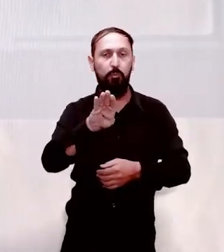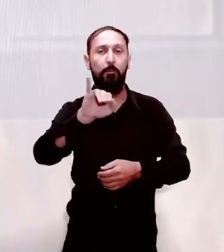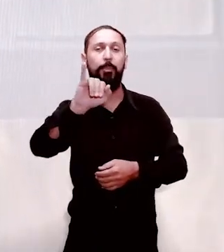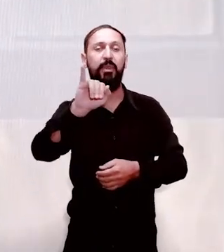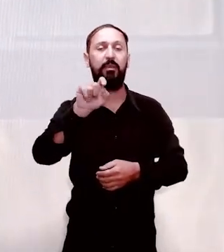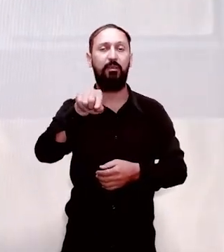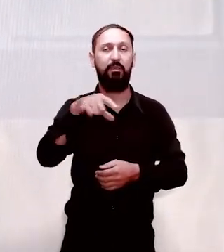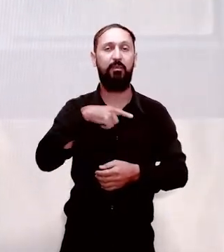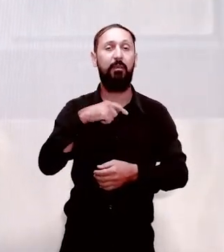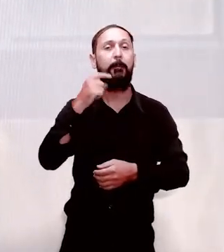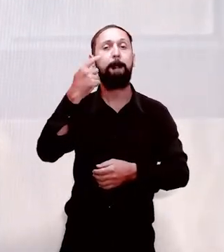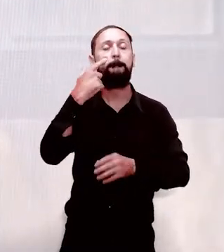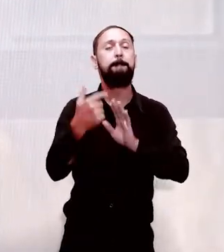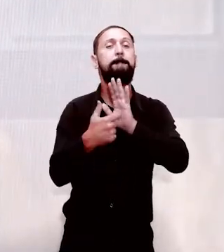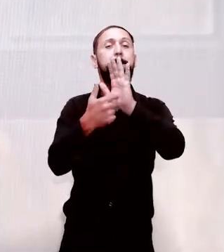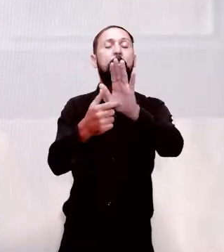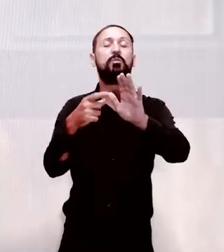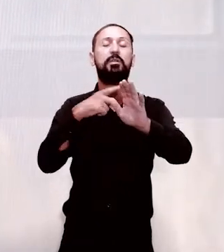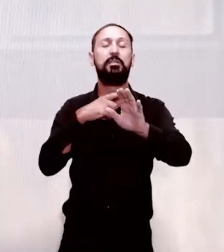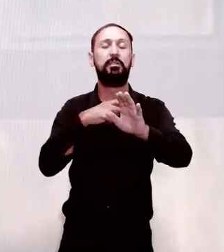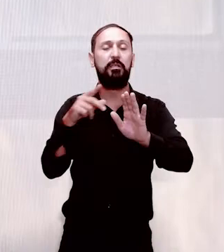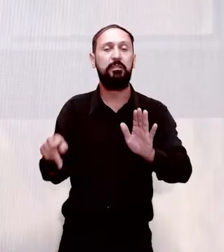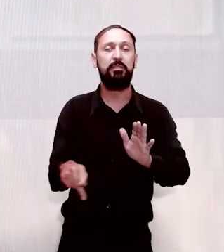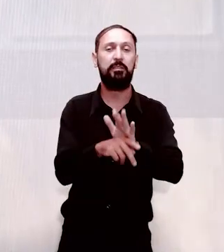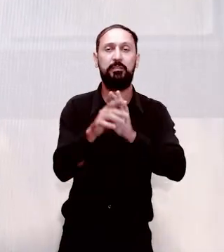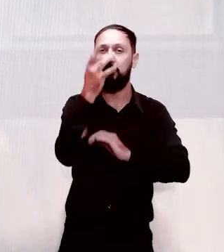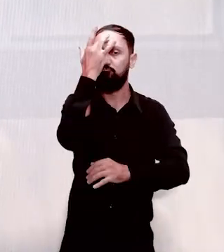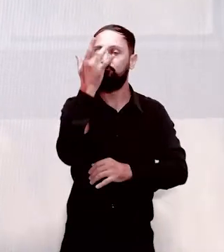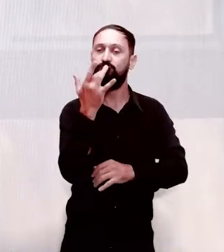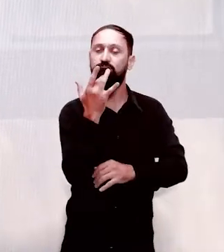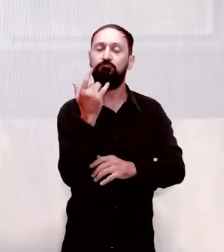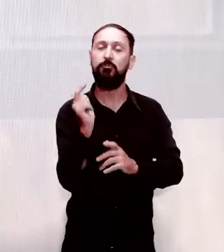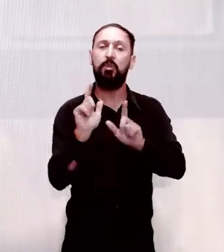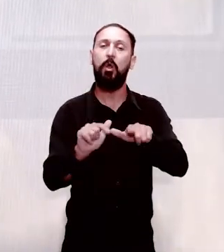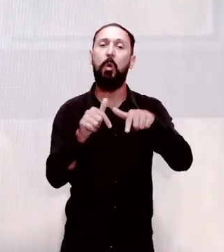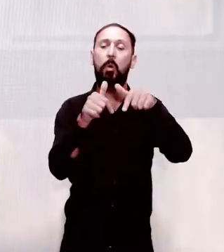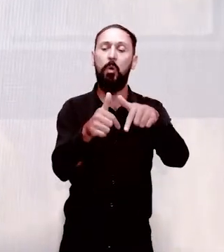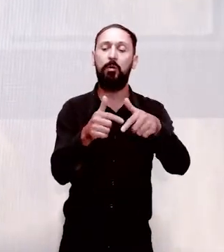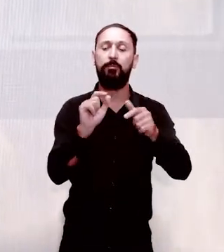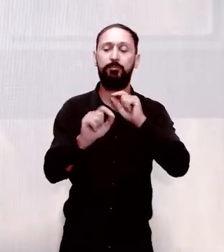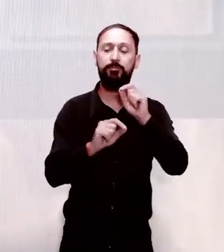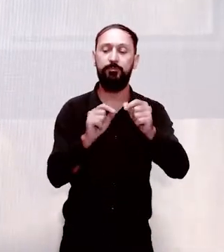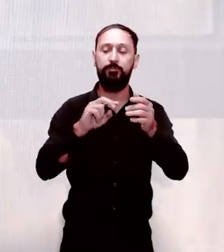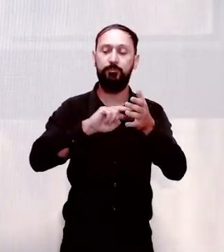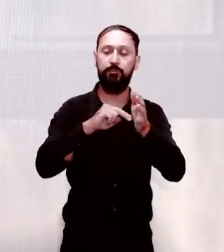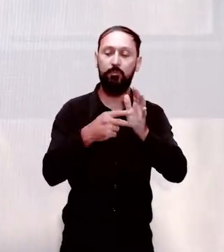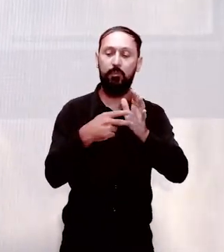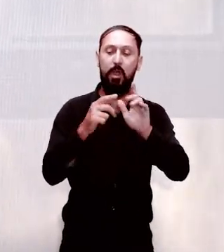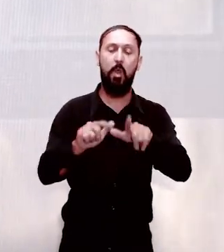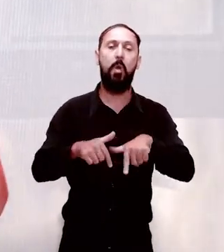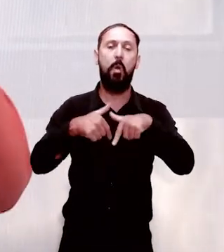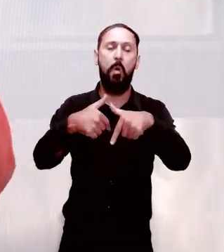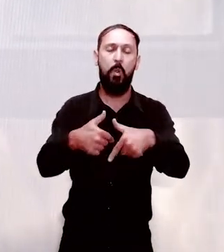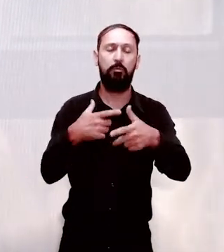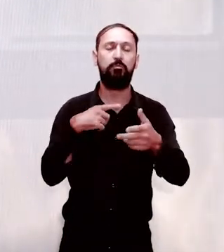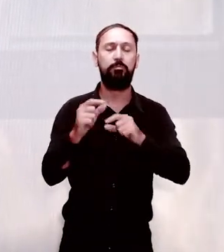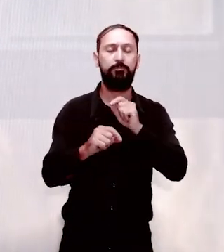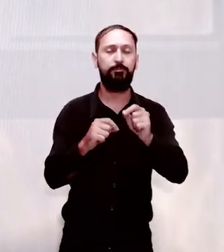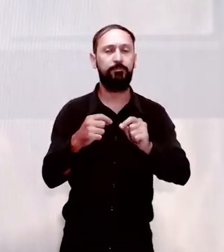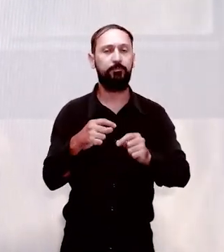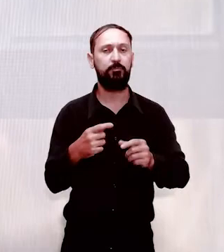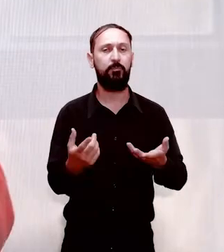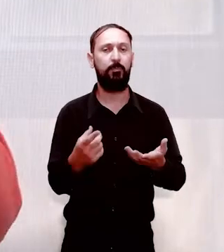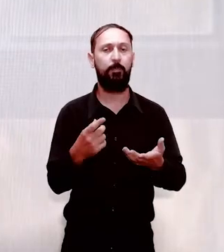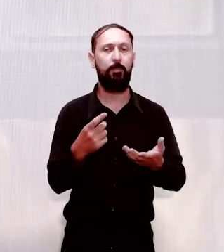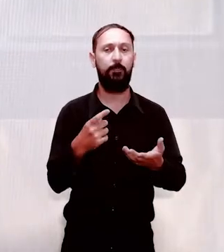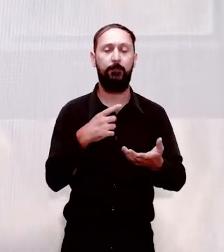representa essa personalidade dele, né, esse personagem no sentido de que lutou,